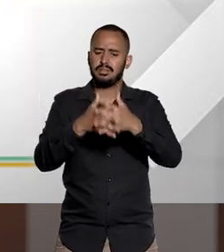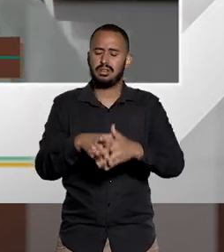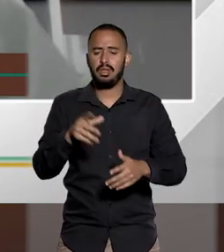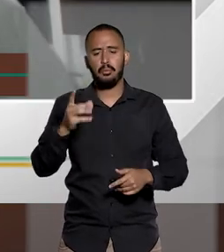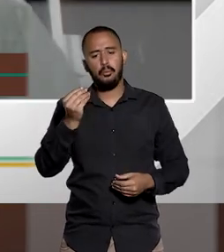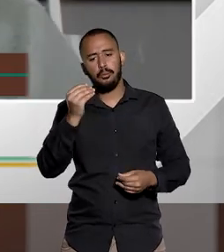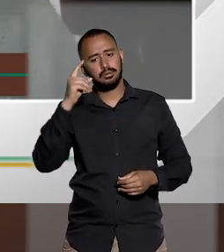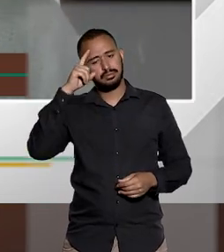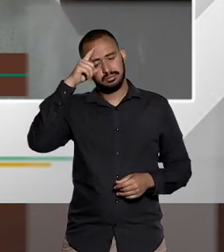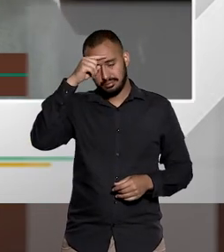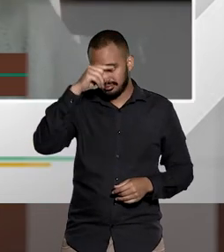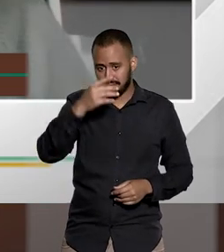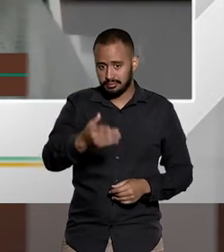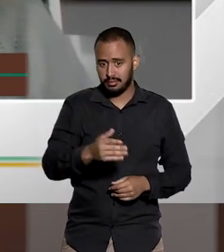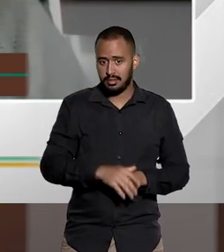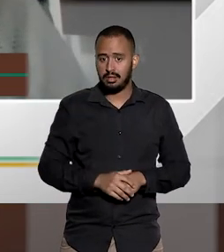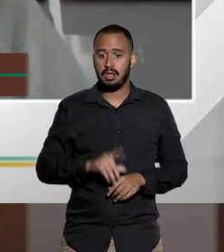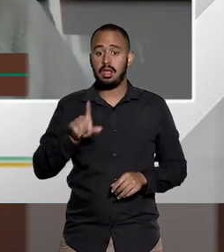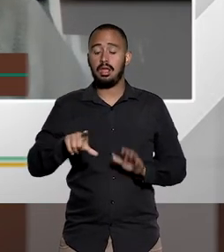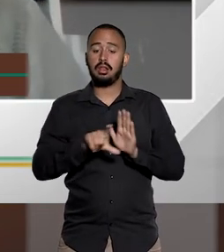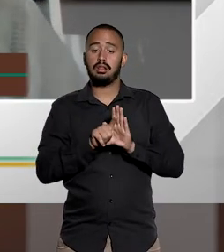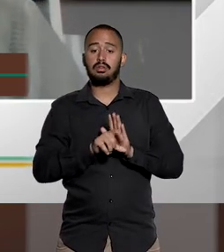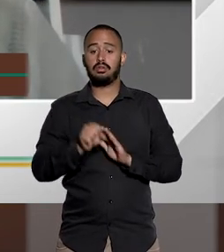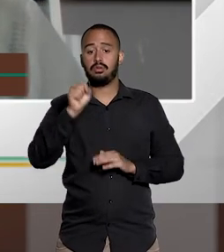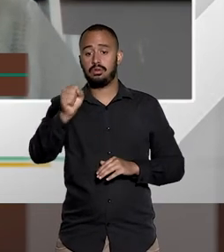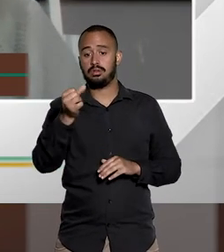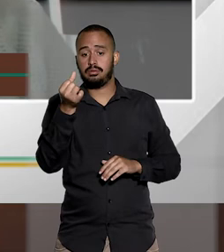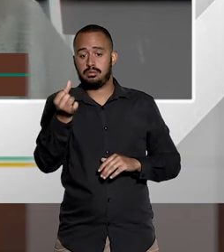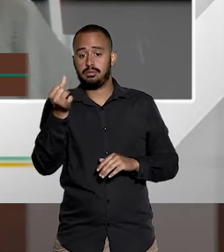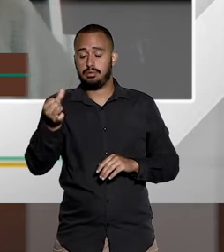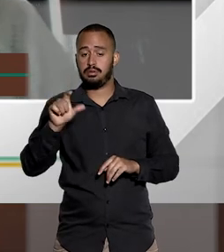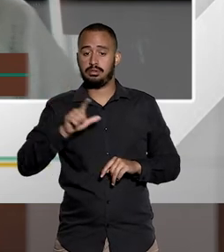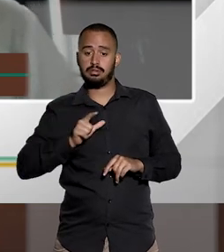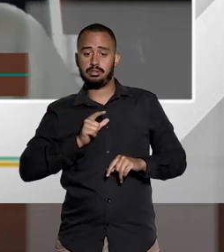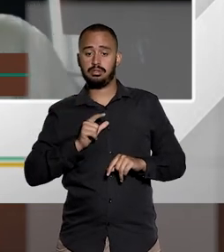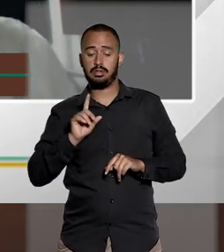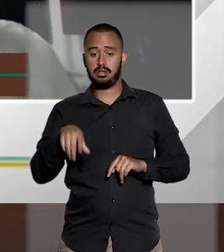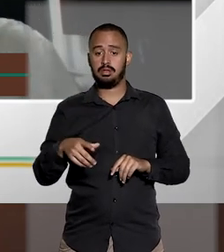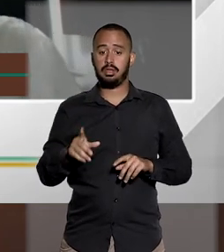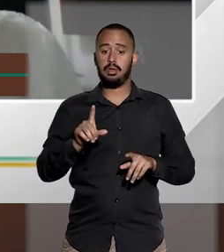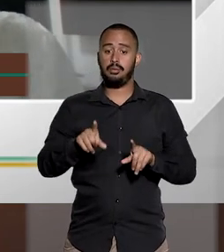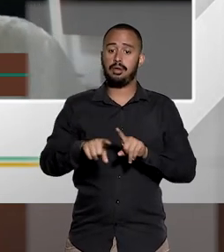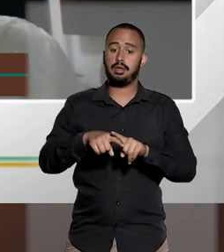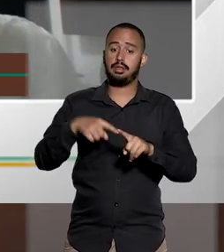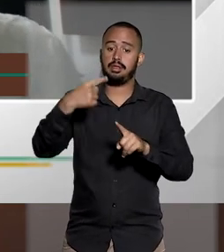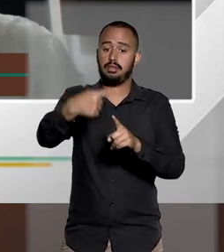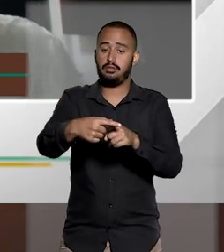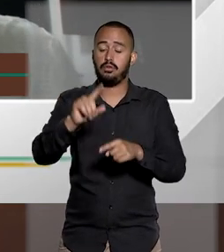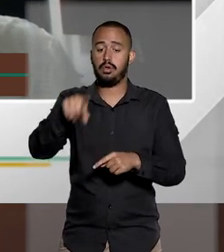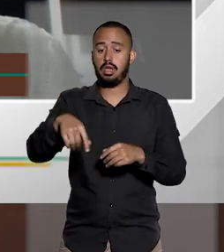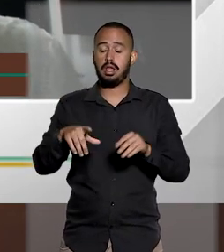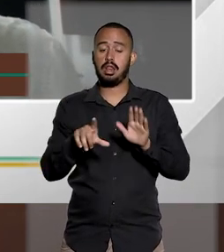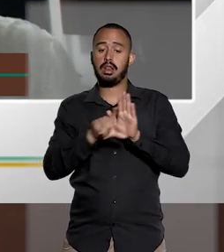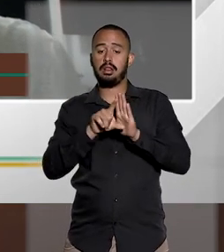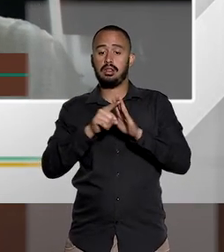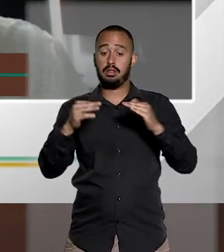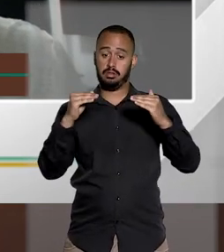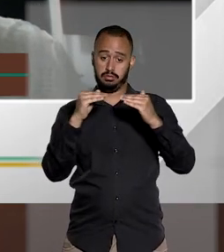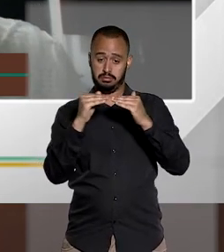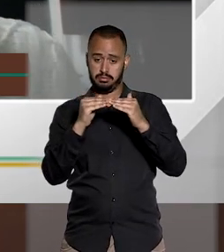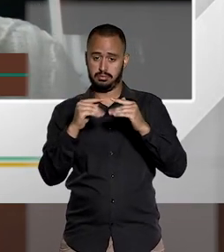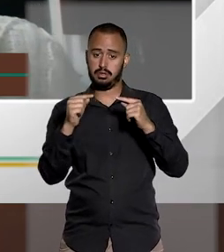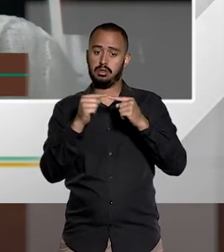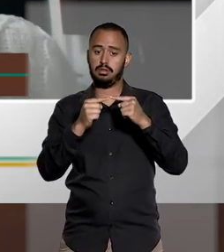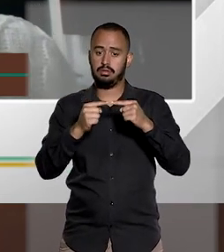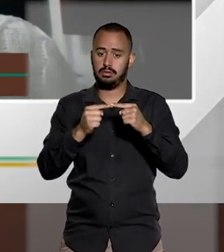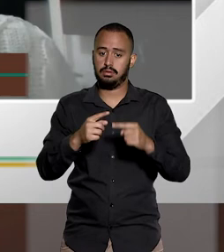questão complicada. A Lei 8666 não continha norma prevendo isso. Veio a Lei de Arbitragem, que a Lei de